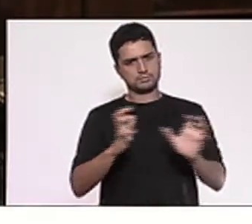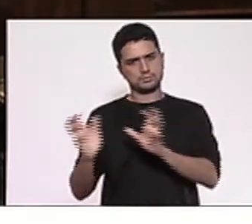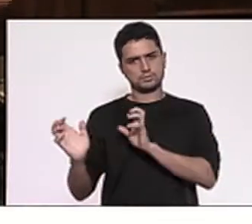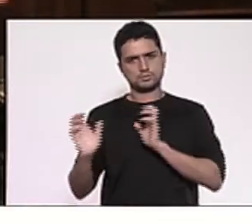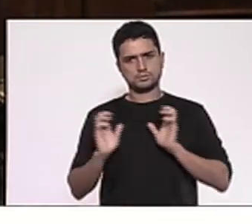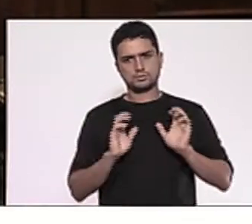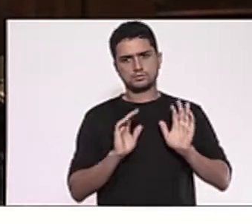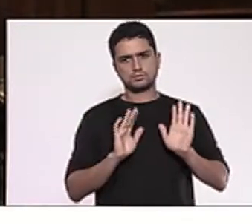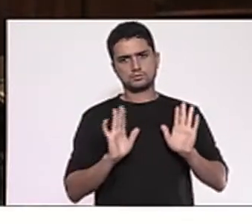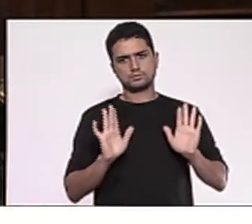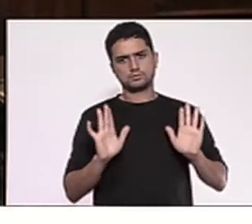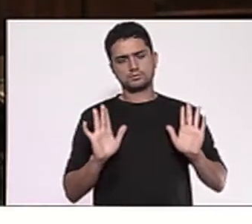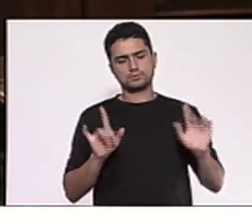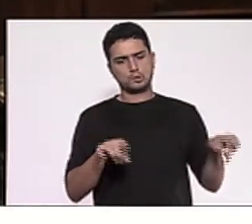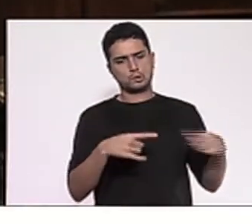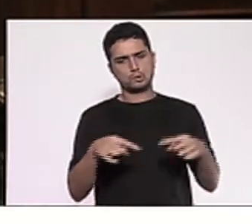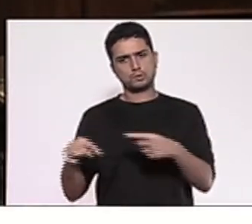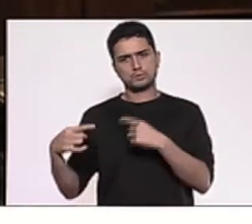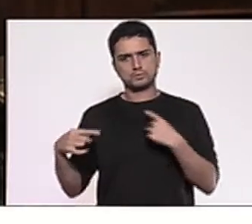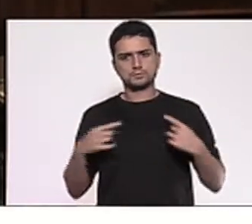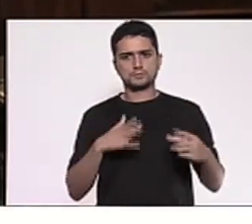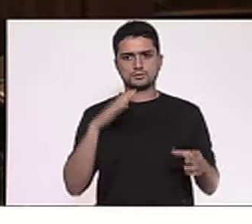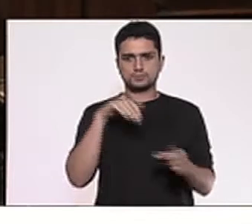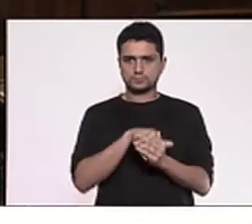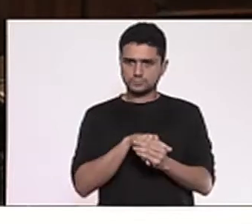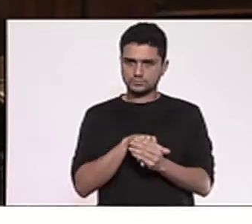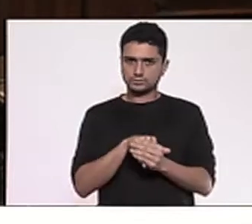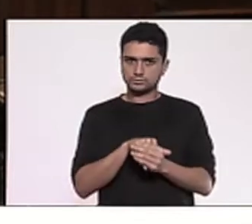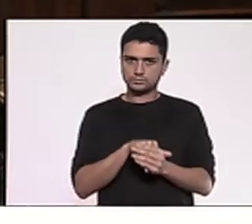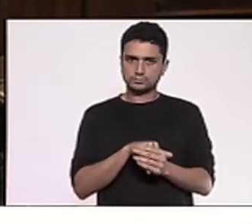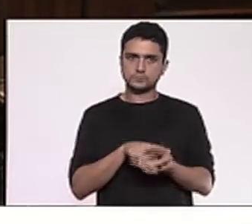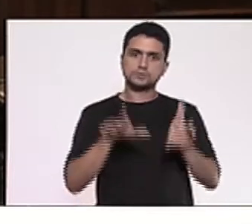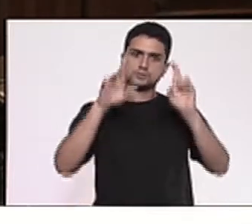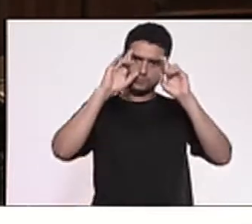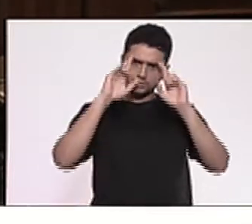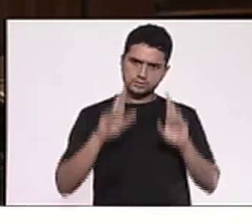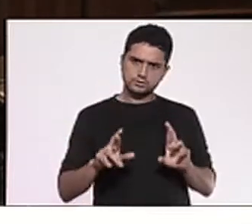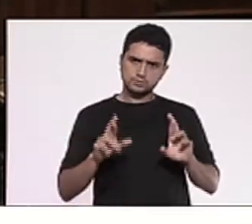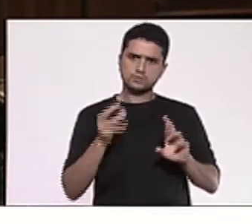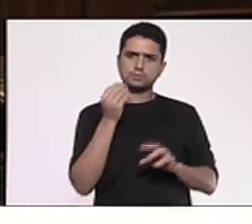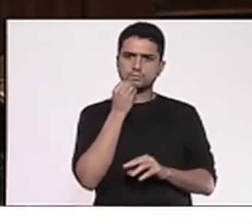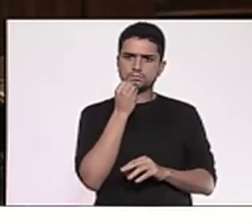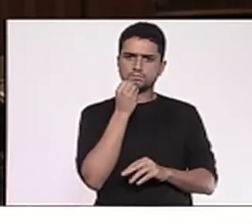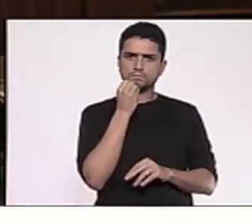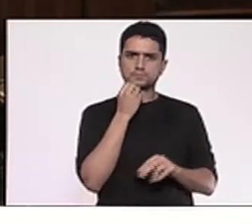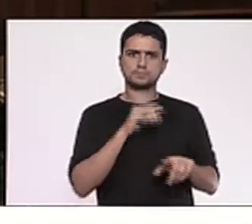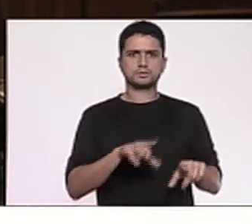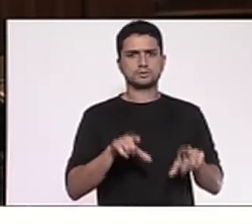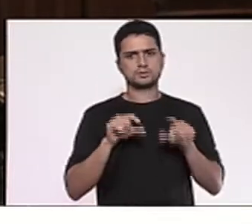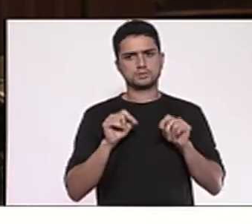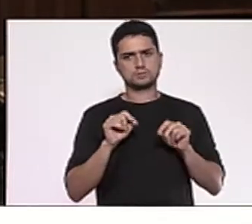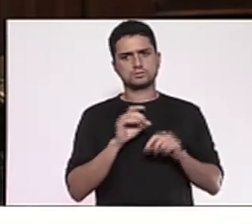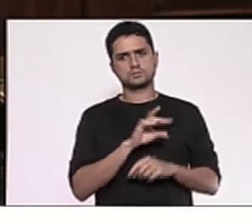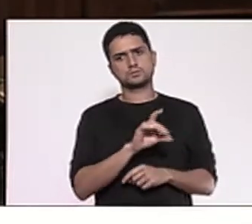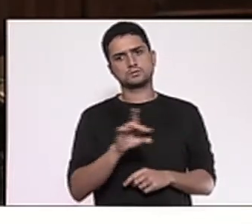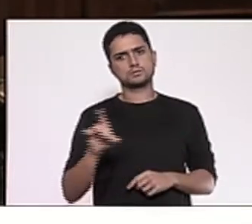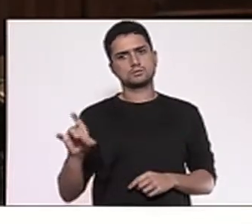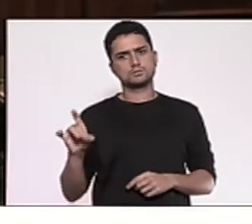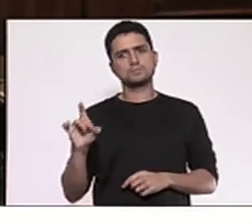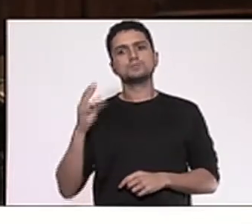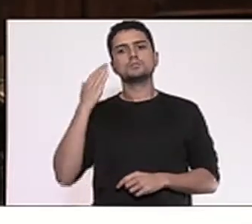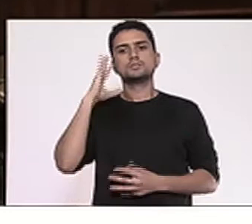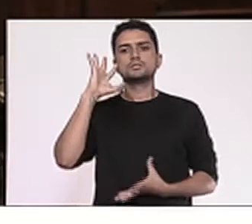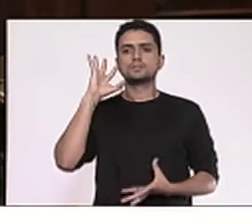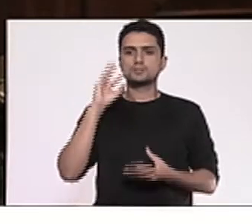entre discursos e votos, respeitando, por óbvio, a decisão daqueles e daquelas que entendem que